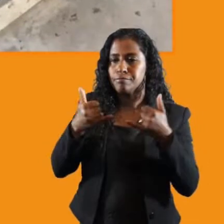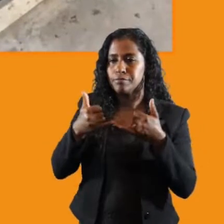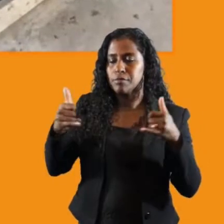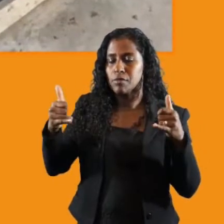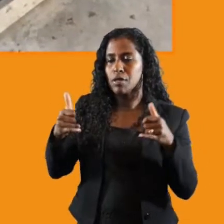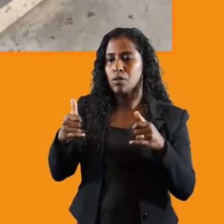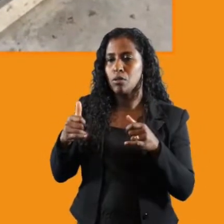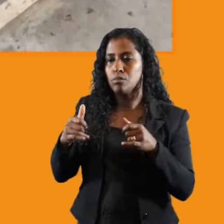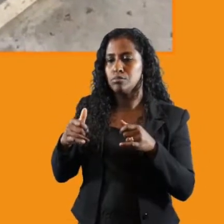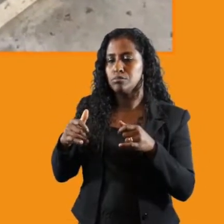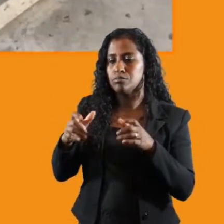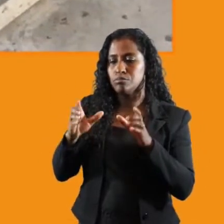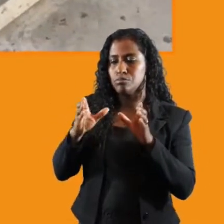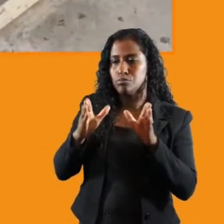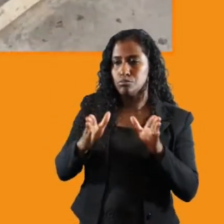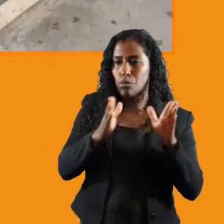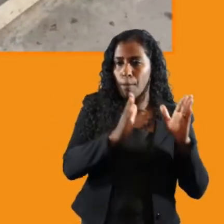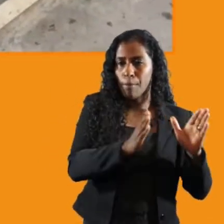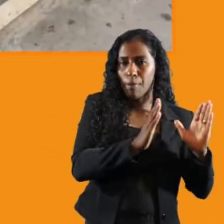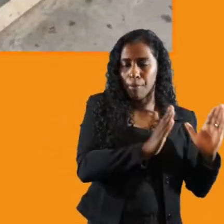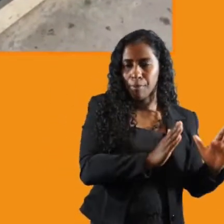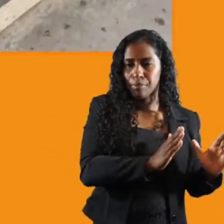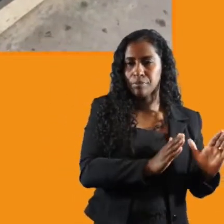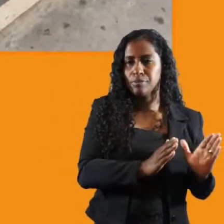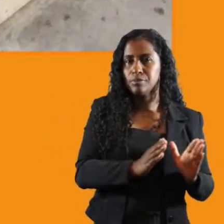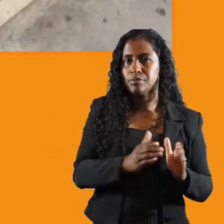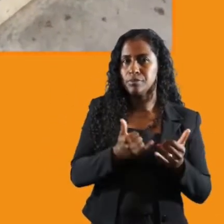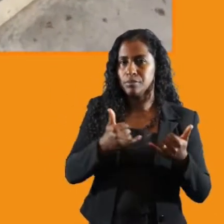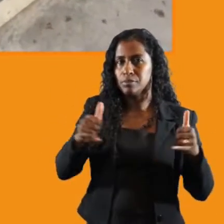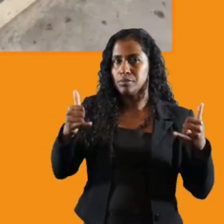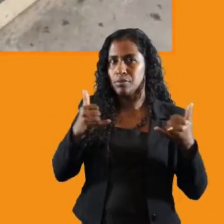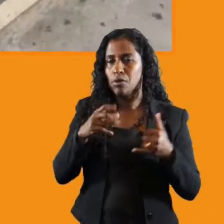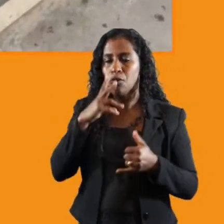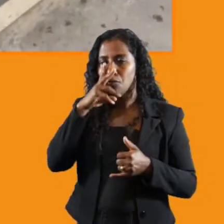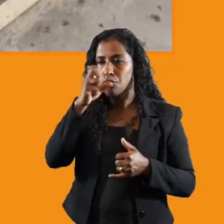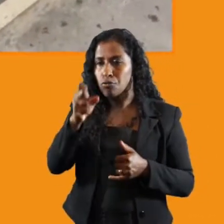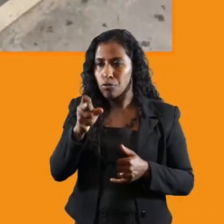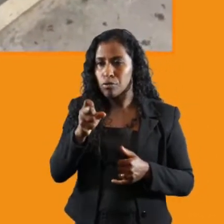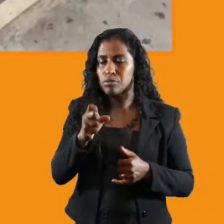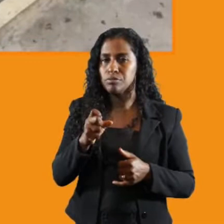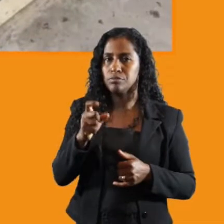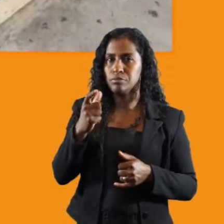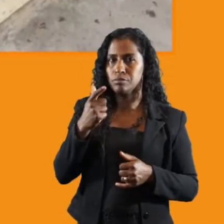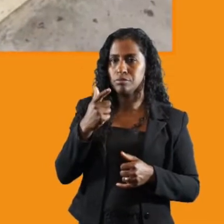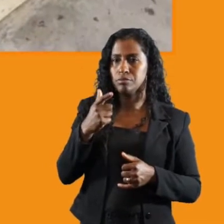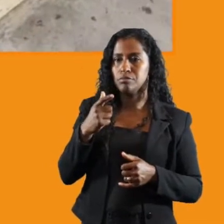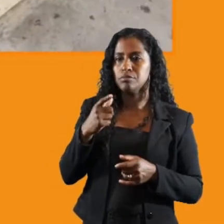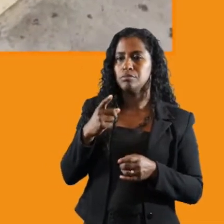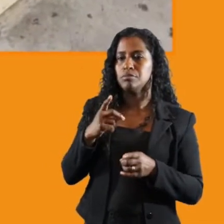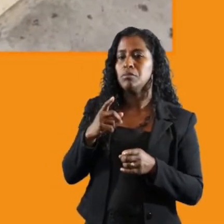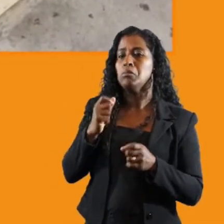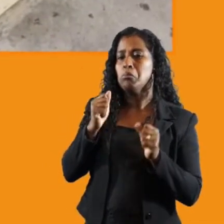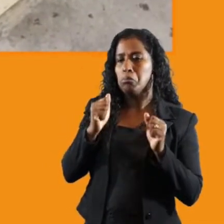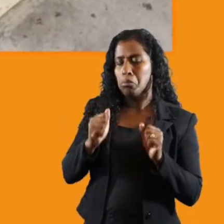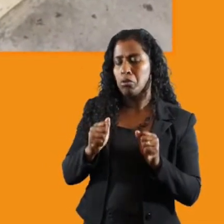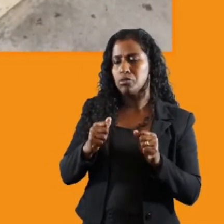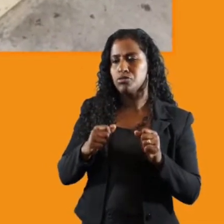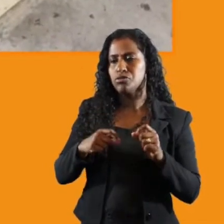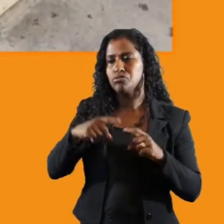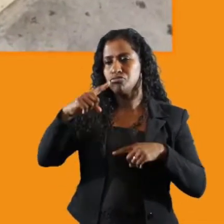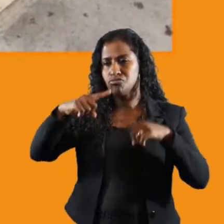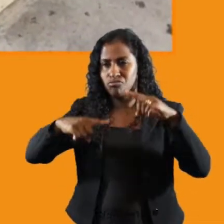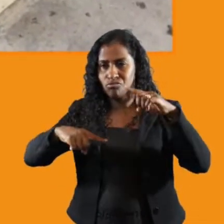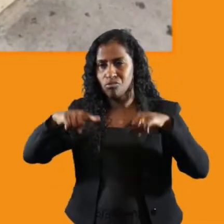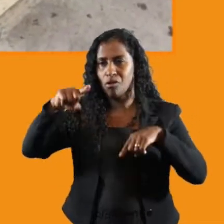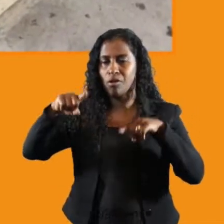inversor eletrônico, uma vez que a tensão de saída do módulo fotovoltaico não é constante e pode variar. Bom, nós temos um